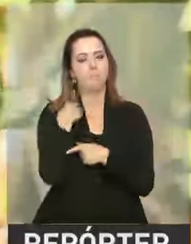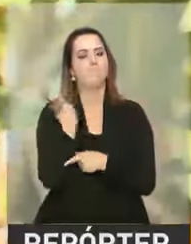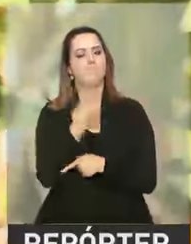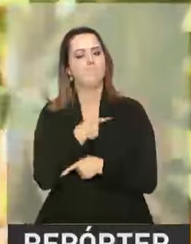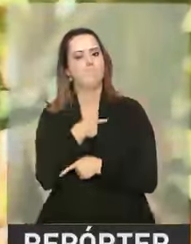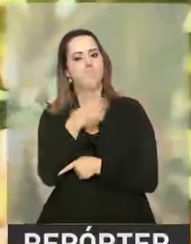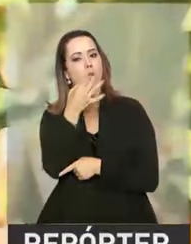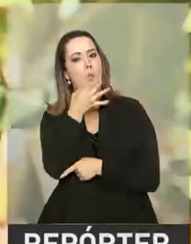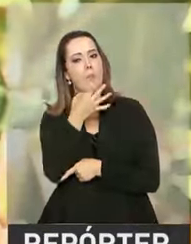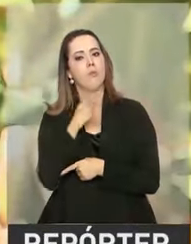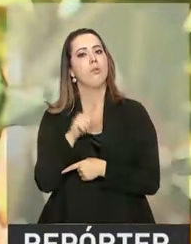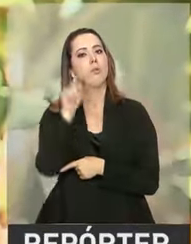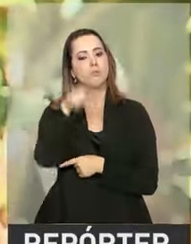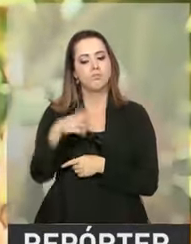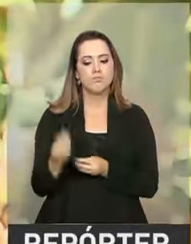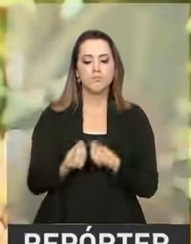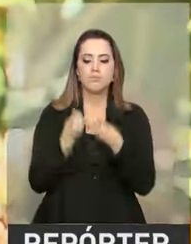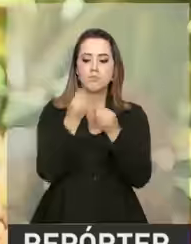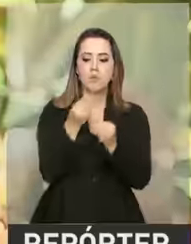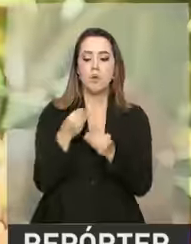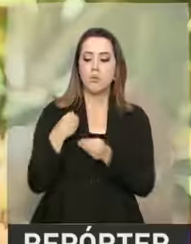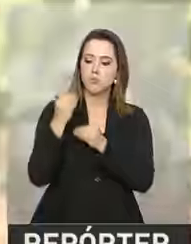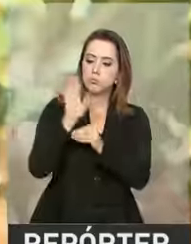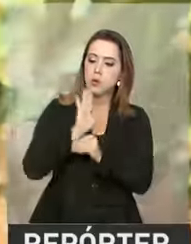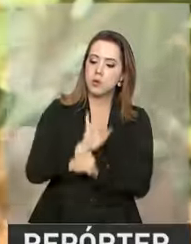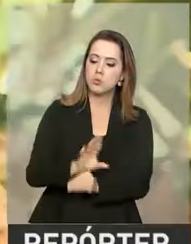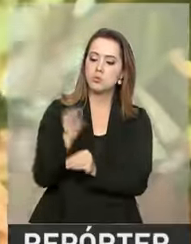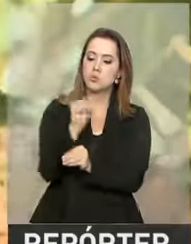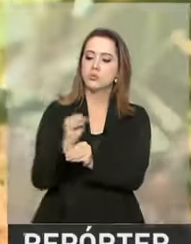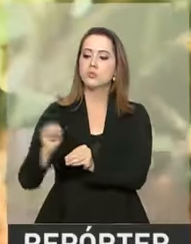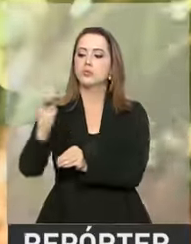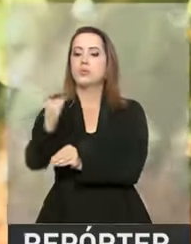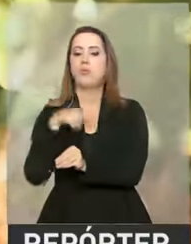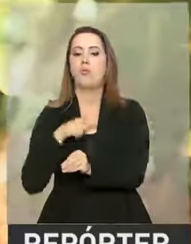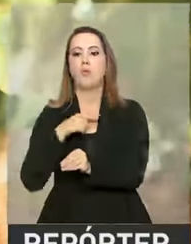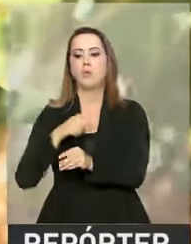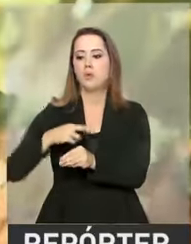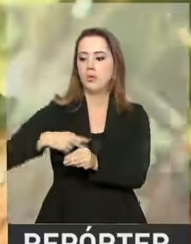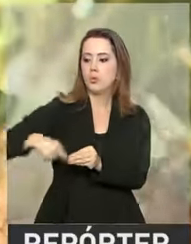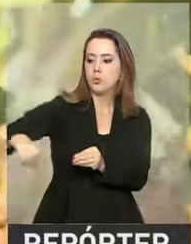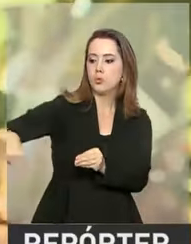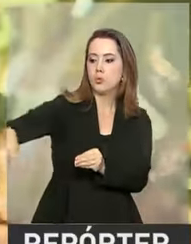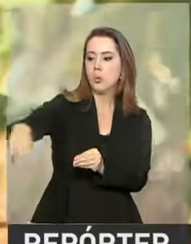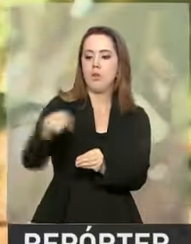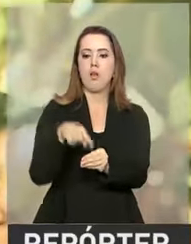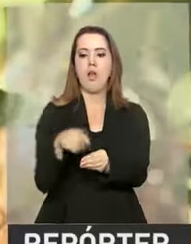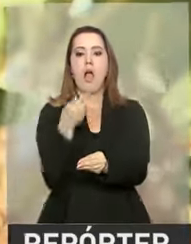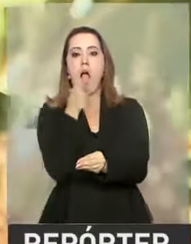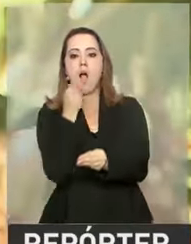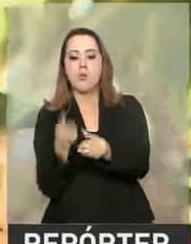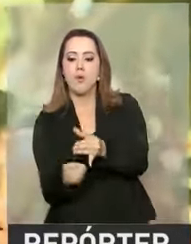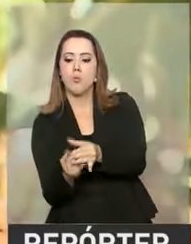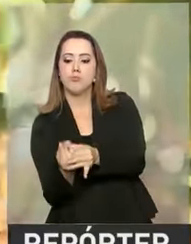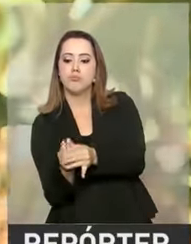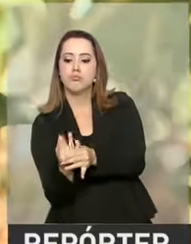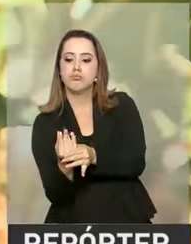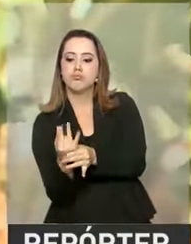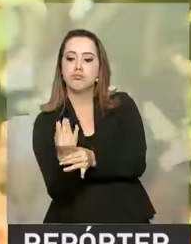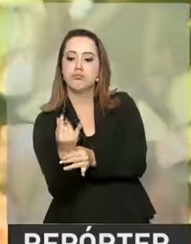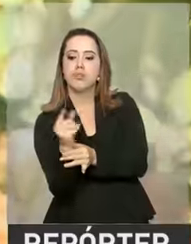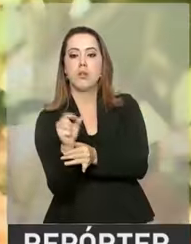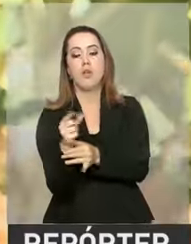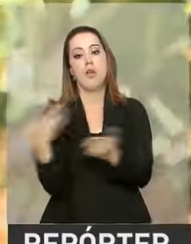que essa era uma forma de dar nossa contribuição. Foi feito o cercamento de uma nascente, né? Onde antes era pasto, o gado